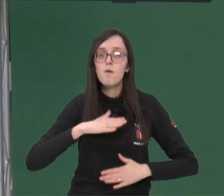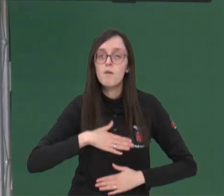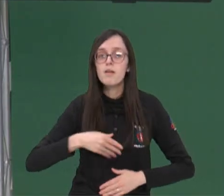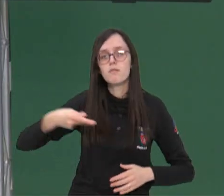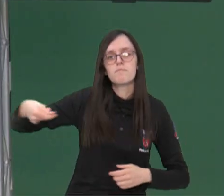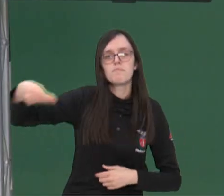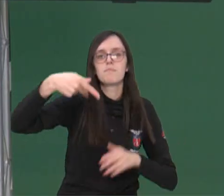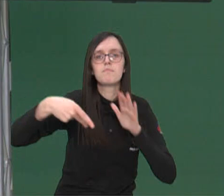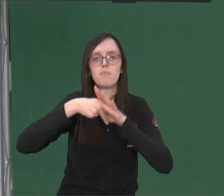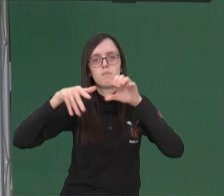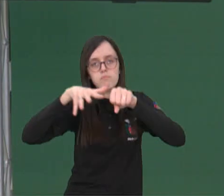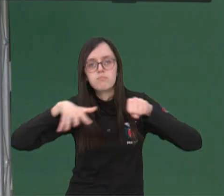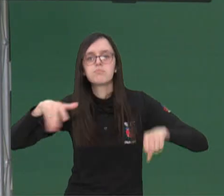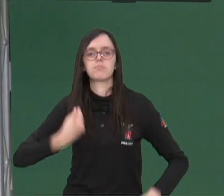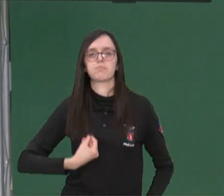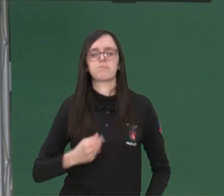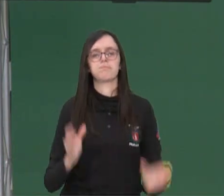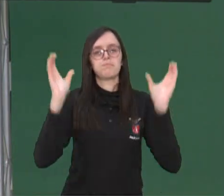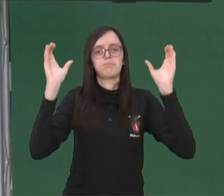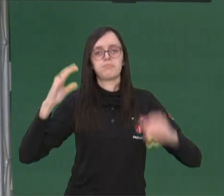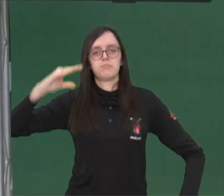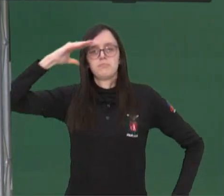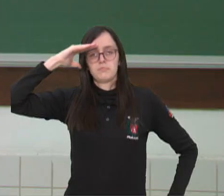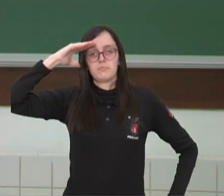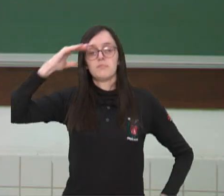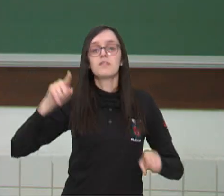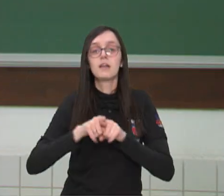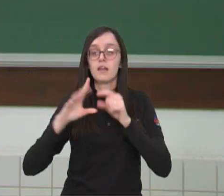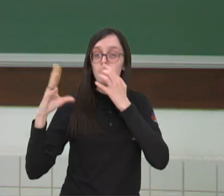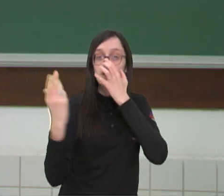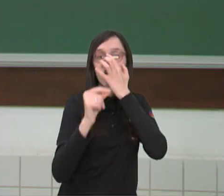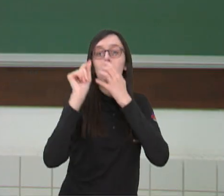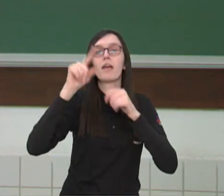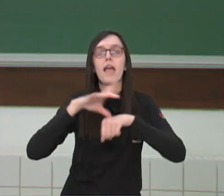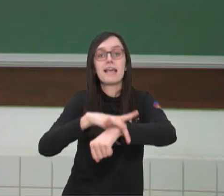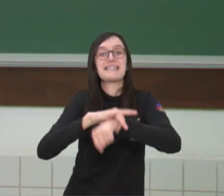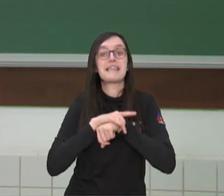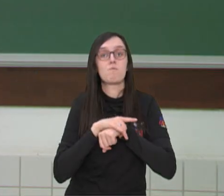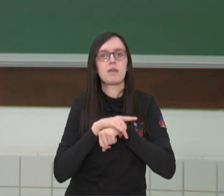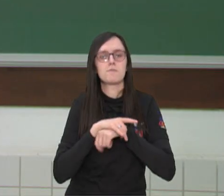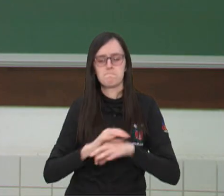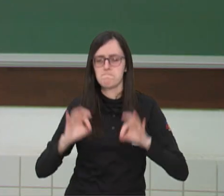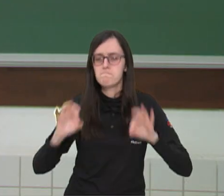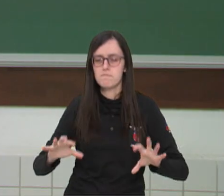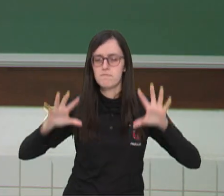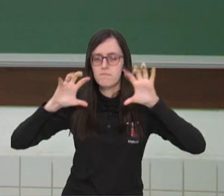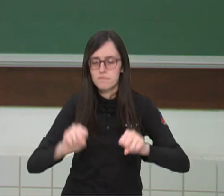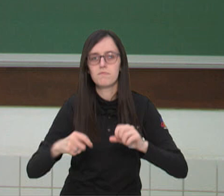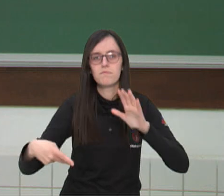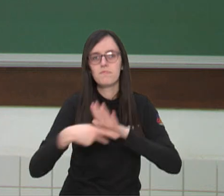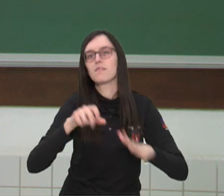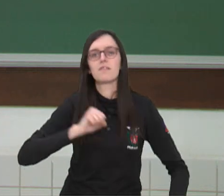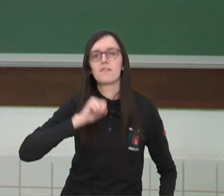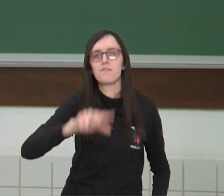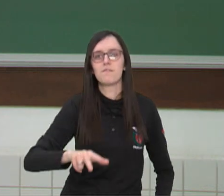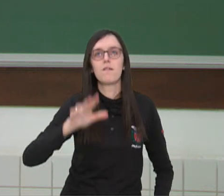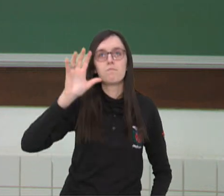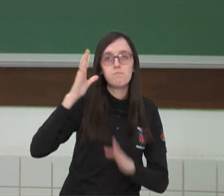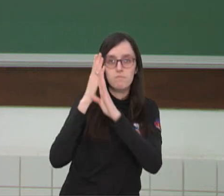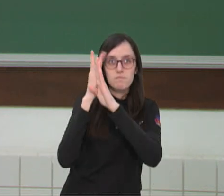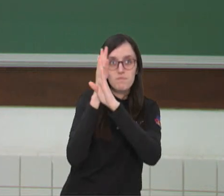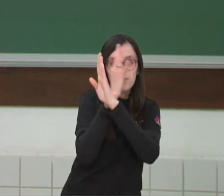Drogas do sertão, presença de fortes militares, isso tudo vem garantir a posse portuguesa da